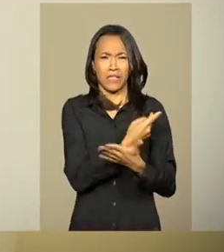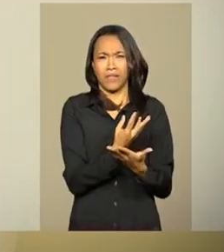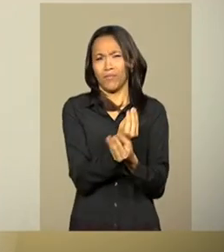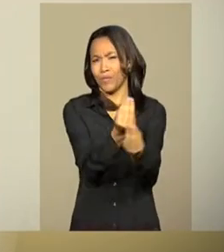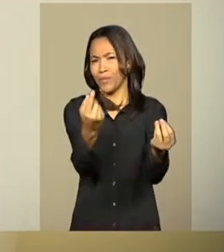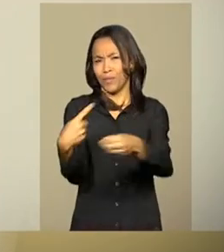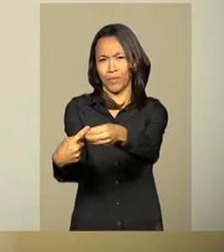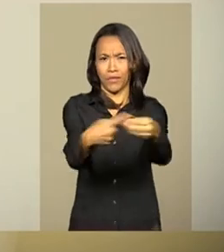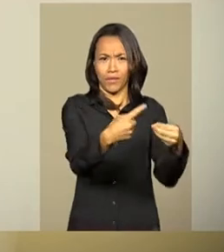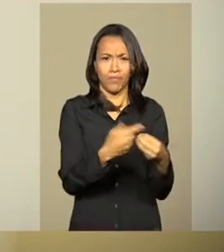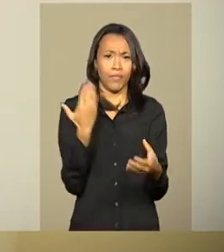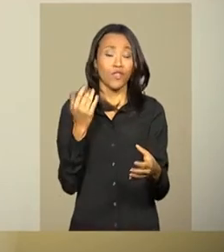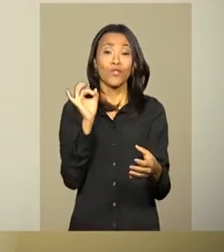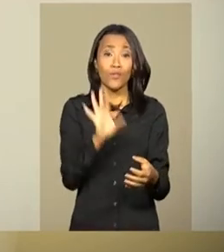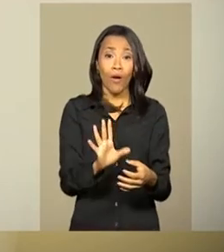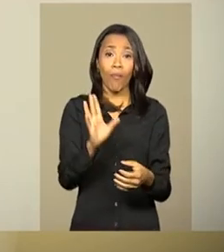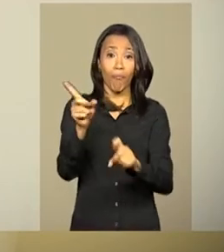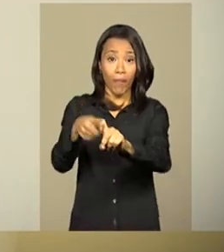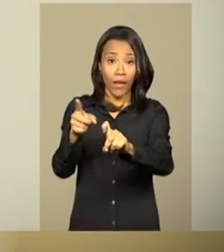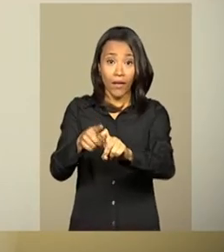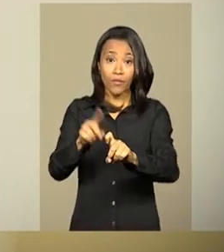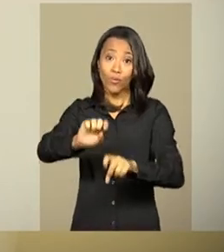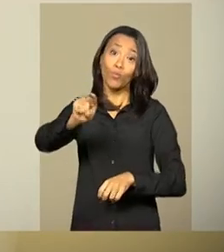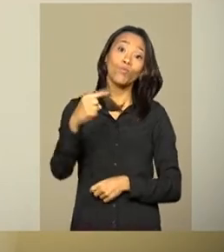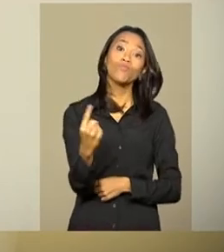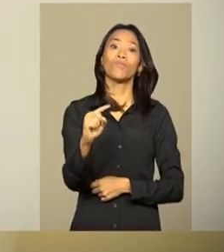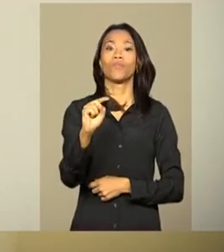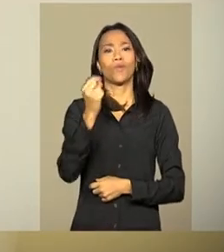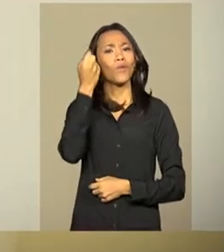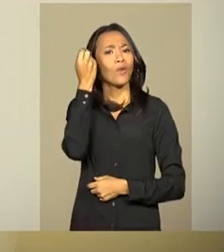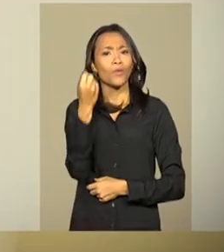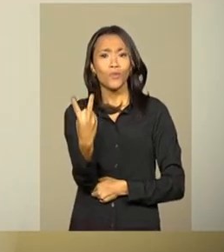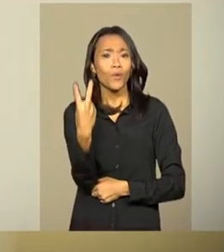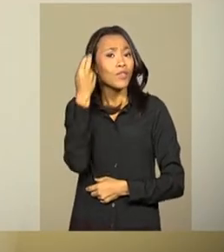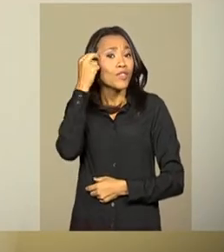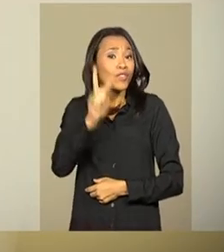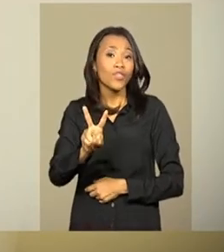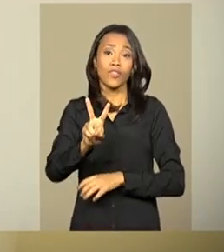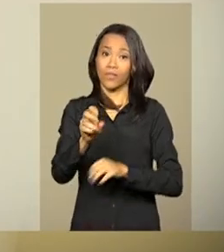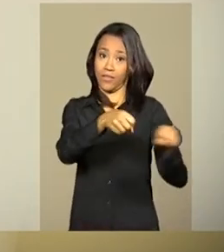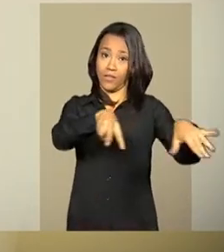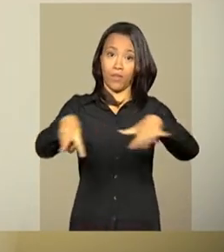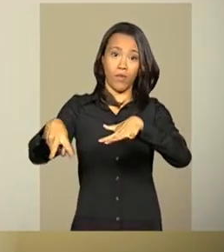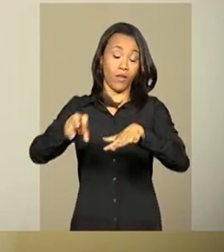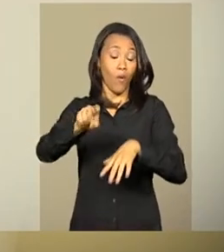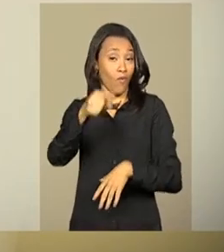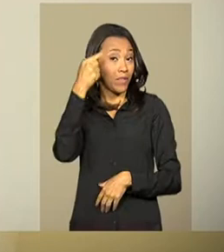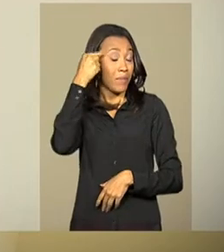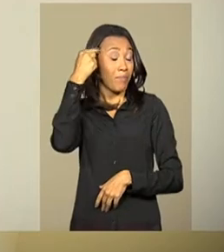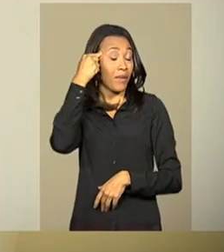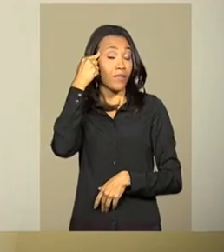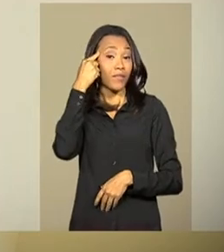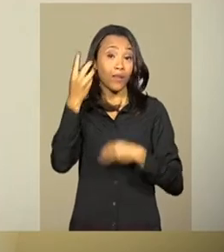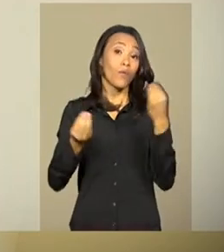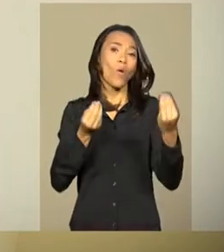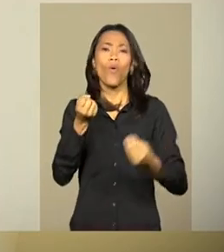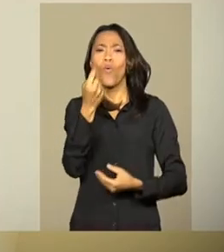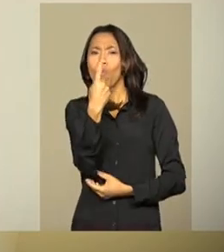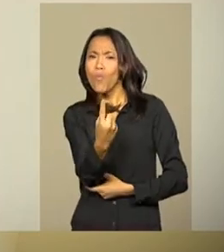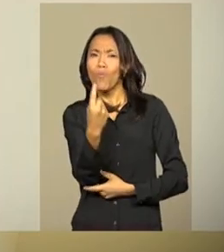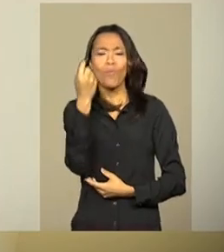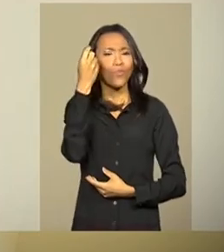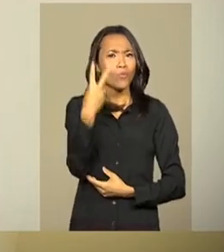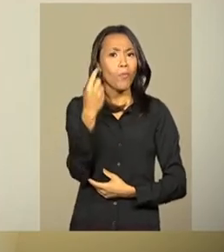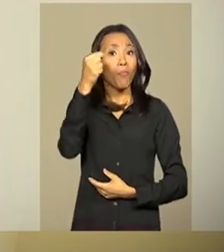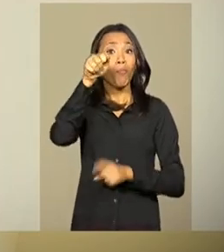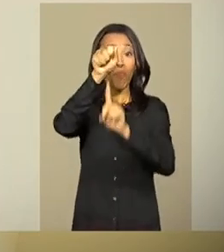municípios de só ter médico no posto um ou dois dias da semana ou até imagine solo Luciano um ou dois